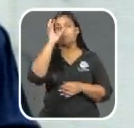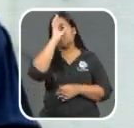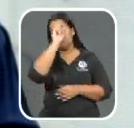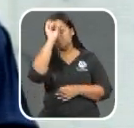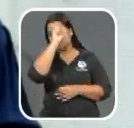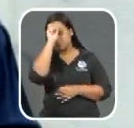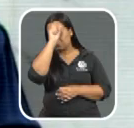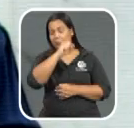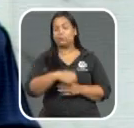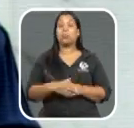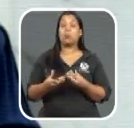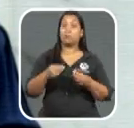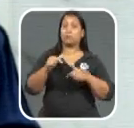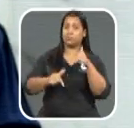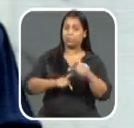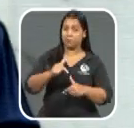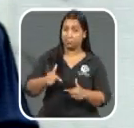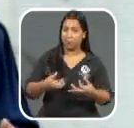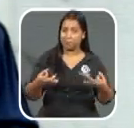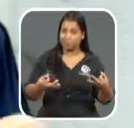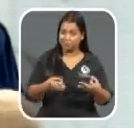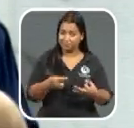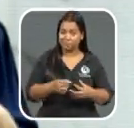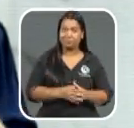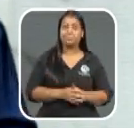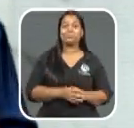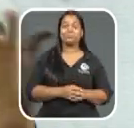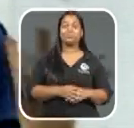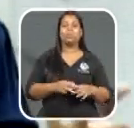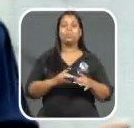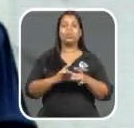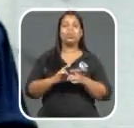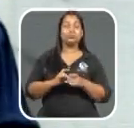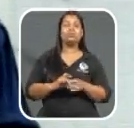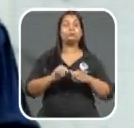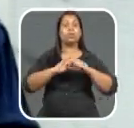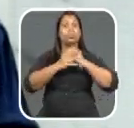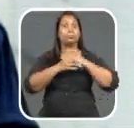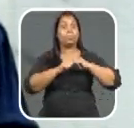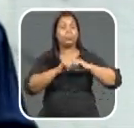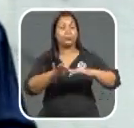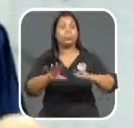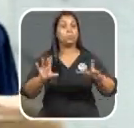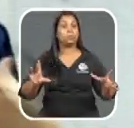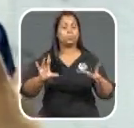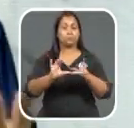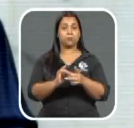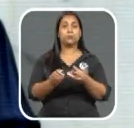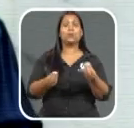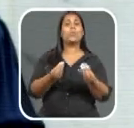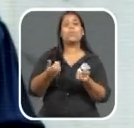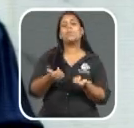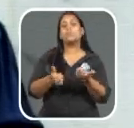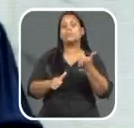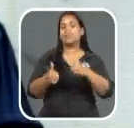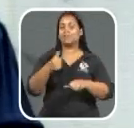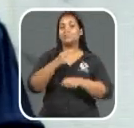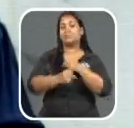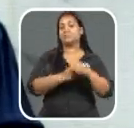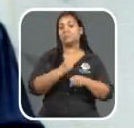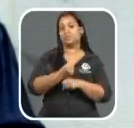aprendizados, muito trabalho, não é mesmo? E envolvendo também uma pandemia no meio disso tudo, né? Como o senhor avalia esse ano